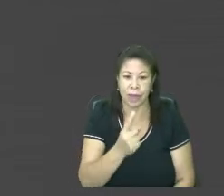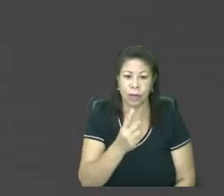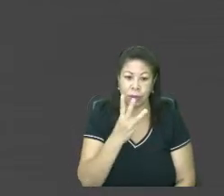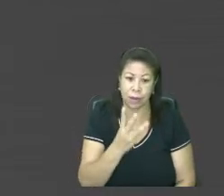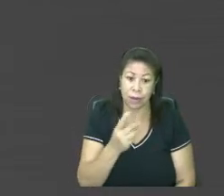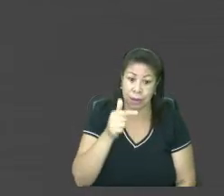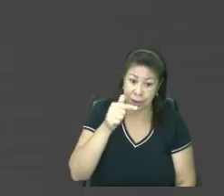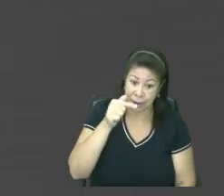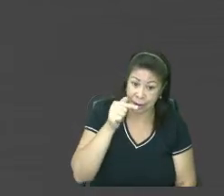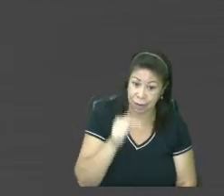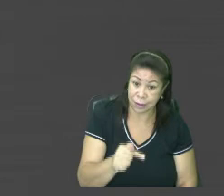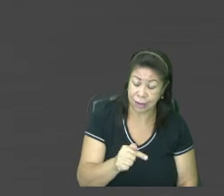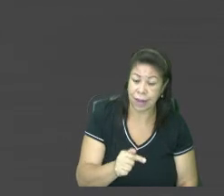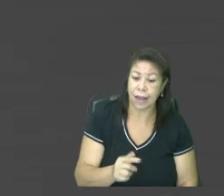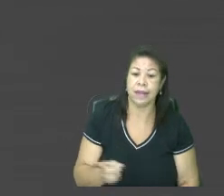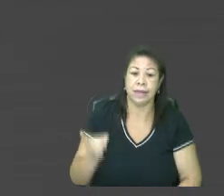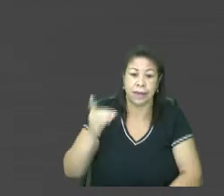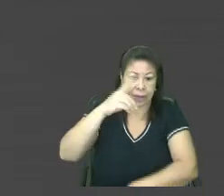para dengue,